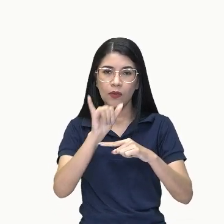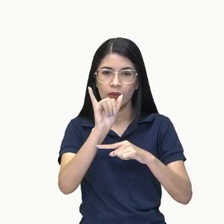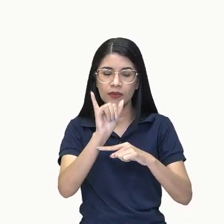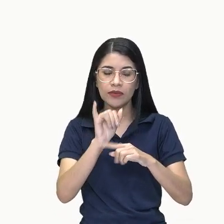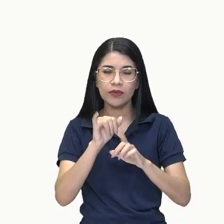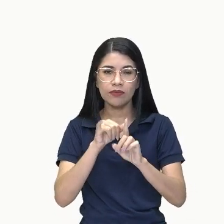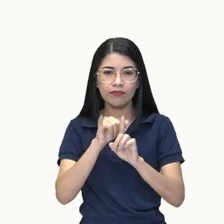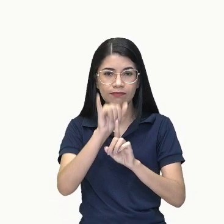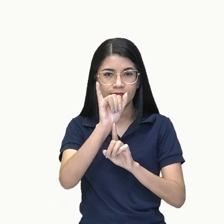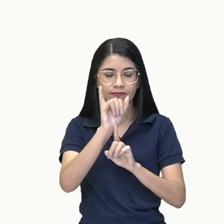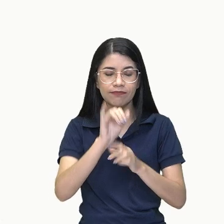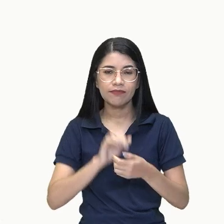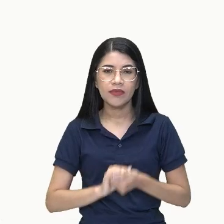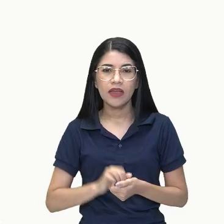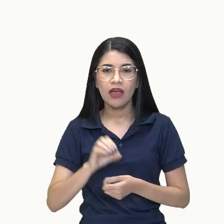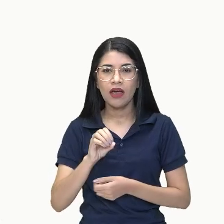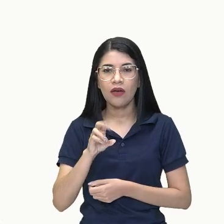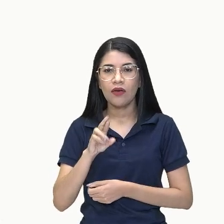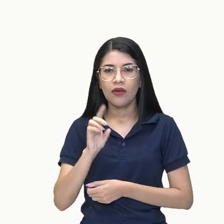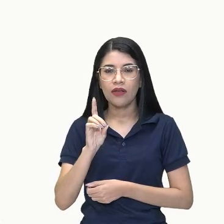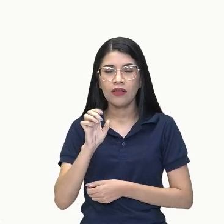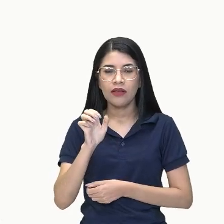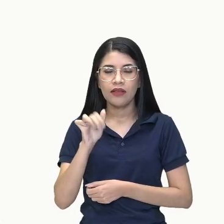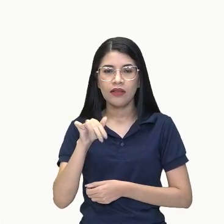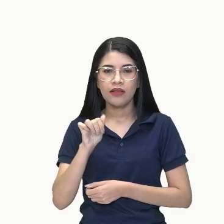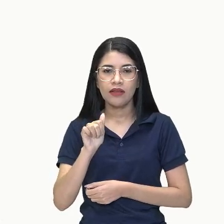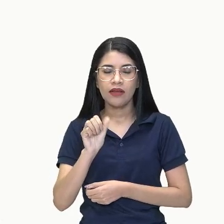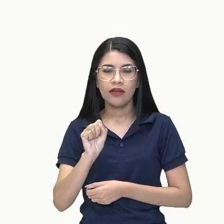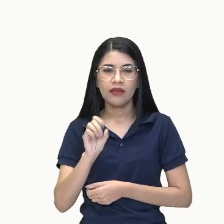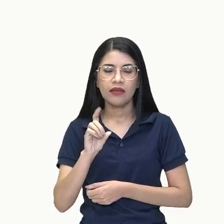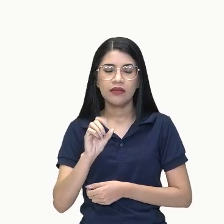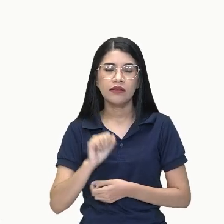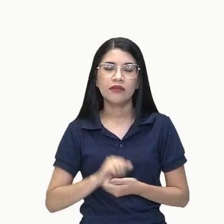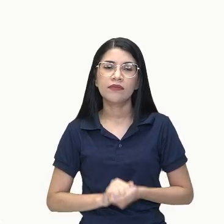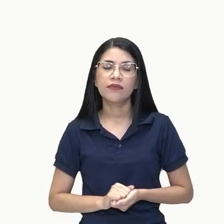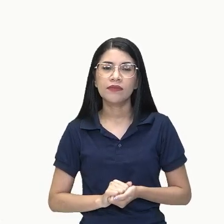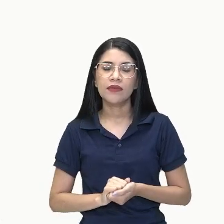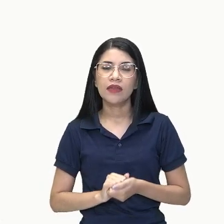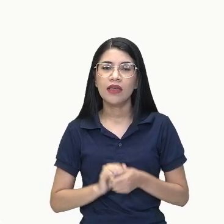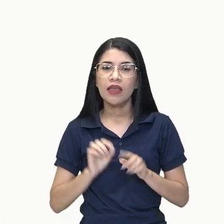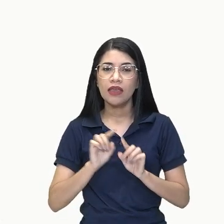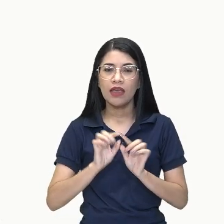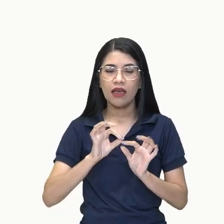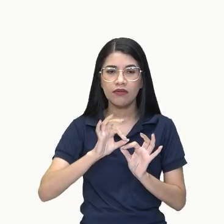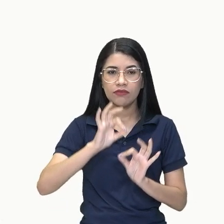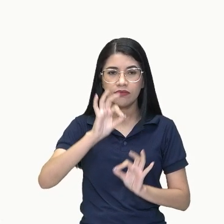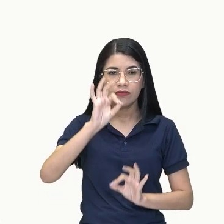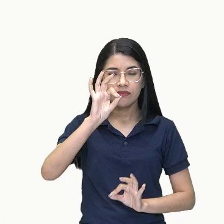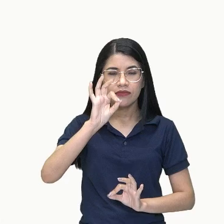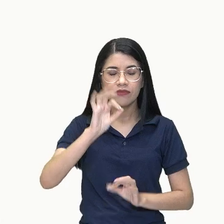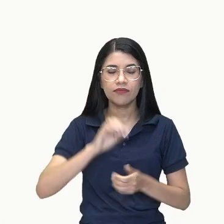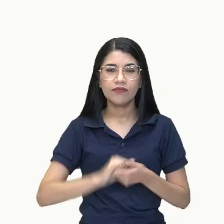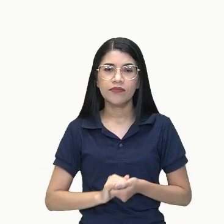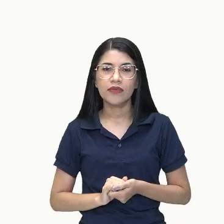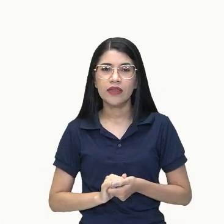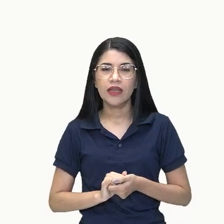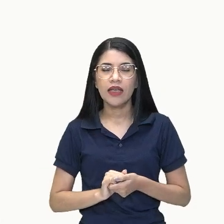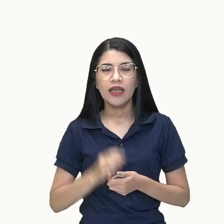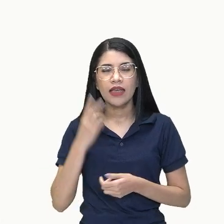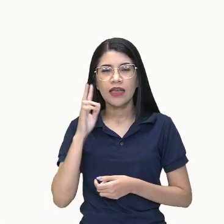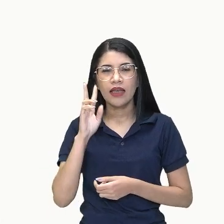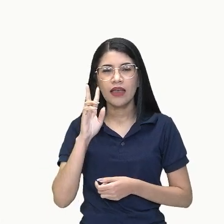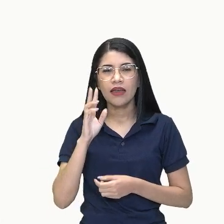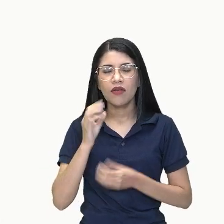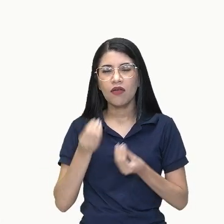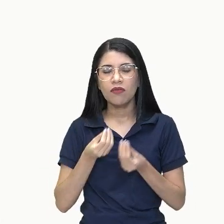eixo das ordenadas, tudo bem? E é a linha vertical. O que é a linha vertical? Imagina você olhando para o céu. É a linha que vai